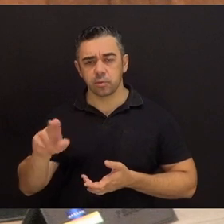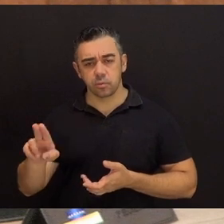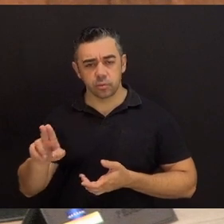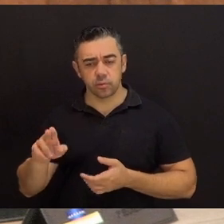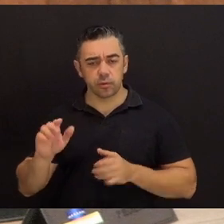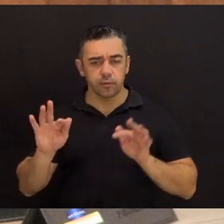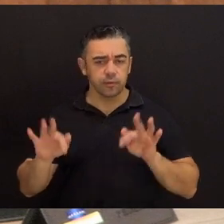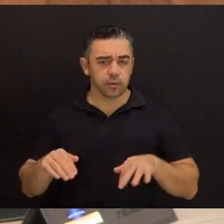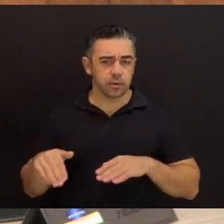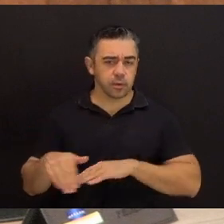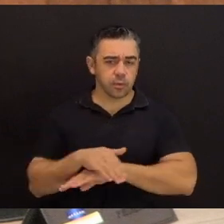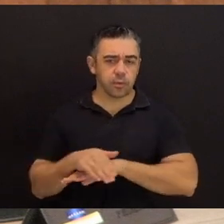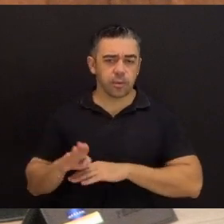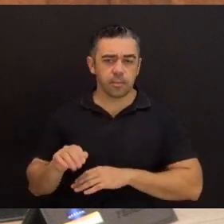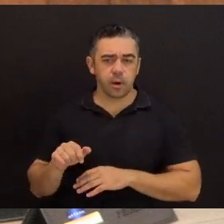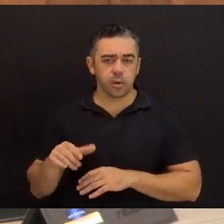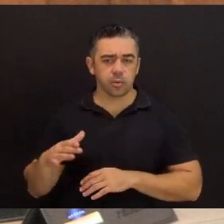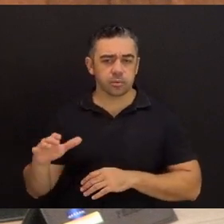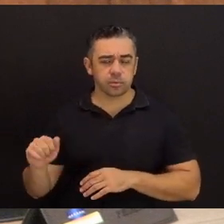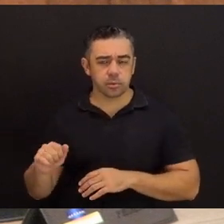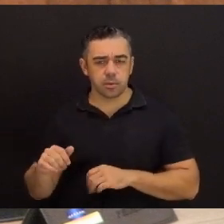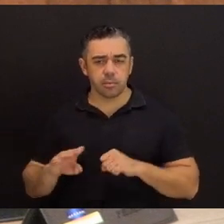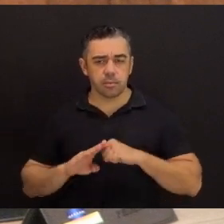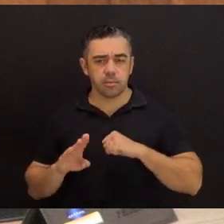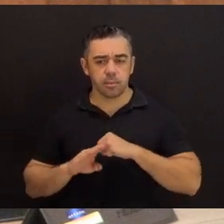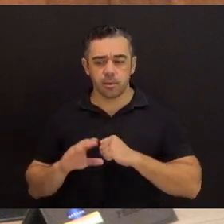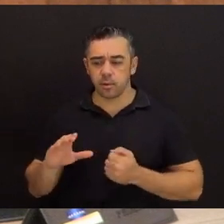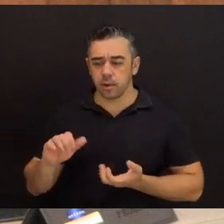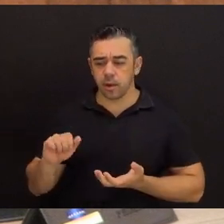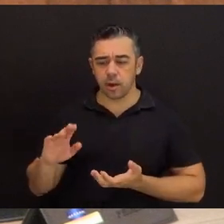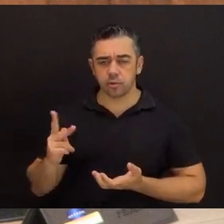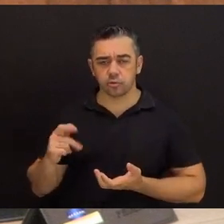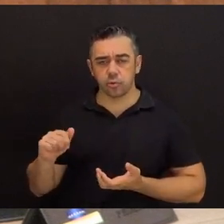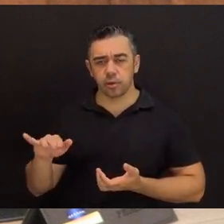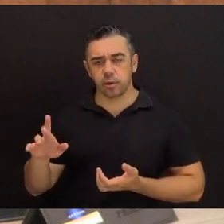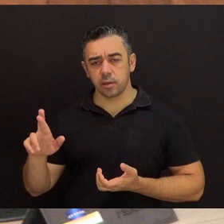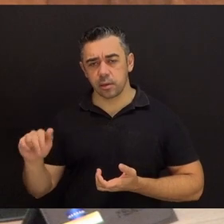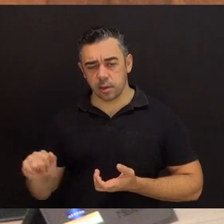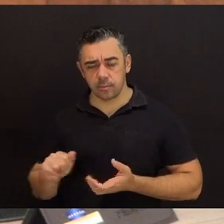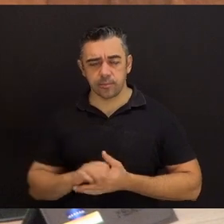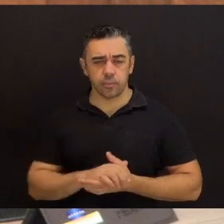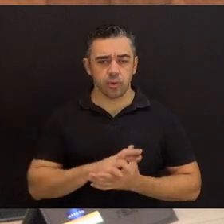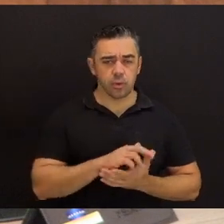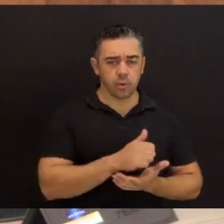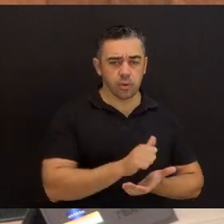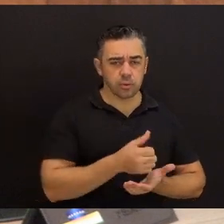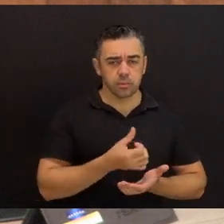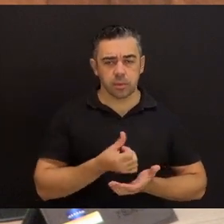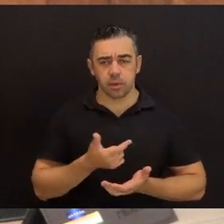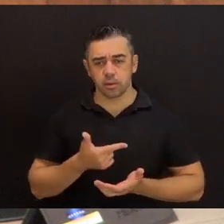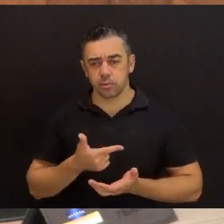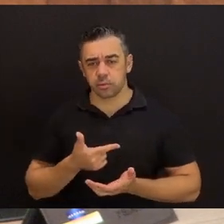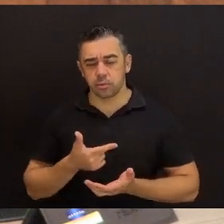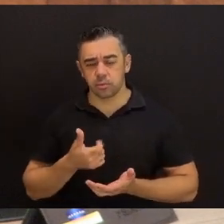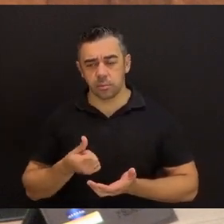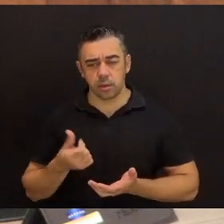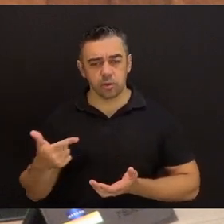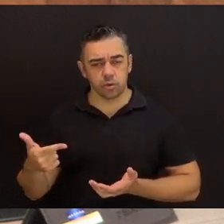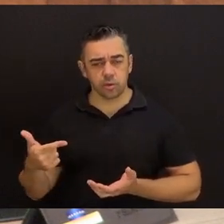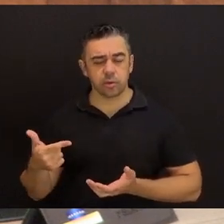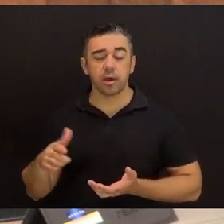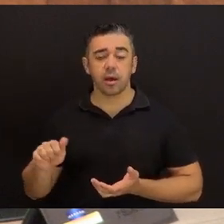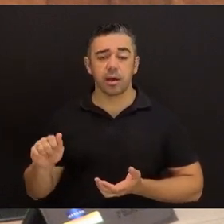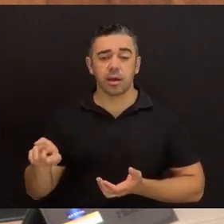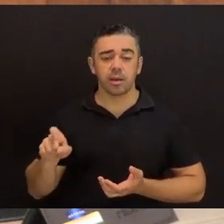da Balsa no bairro Cachoeira indicação de número 11662 do vereador Alex porcott